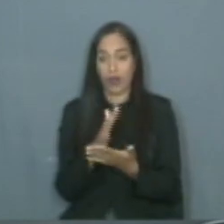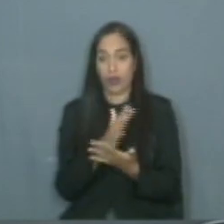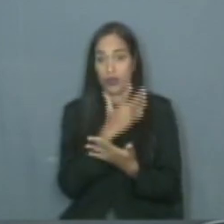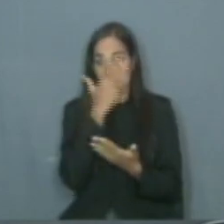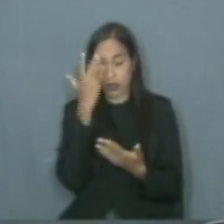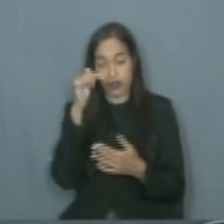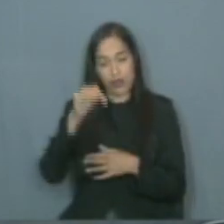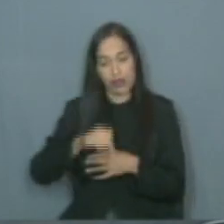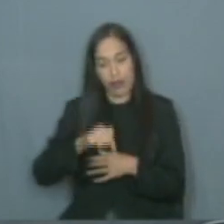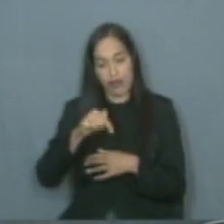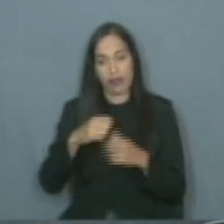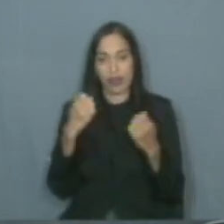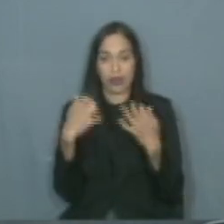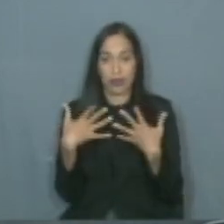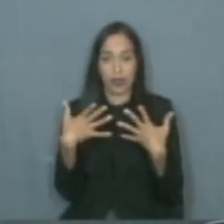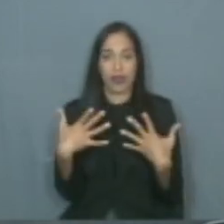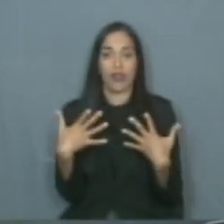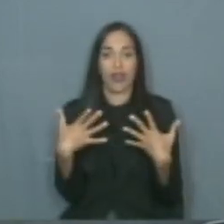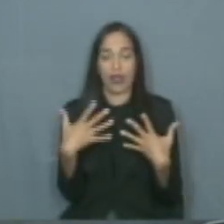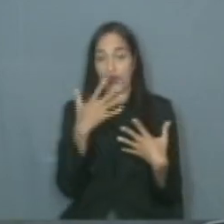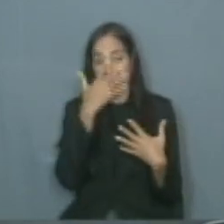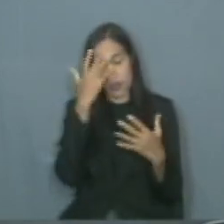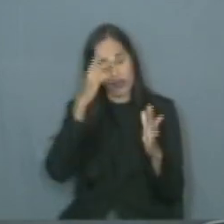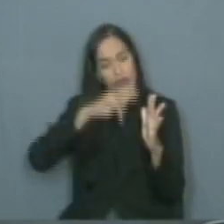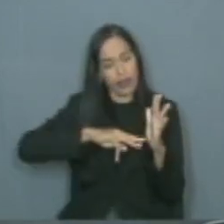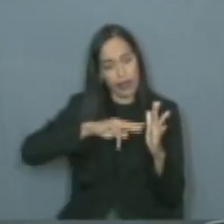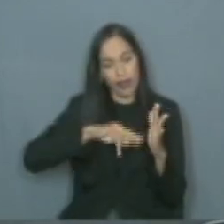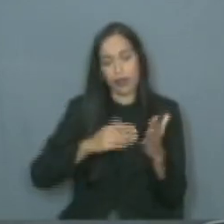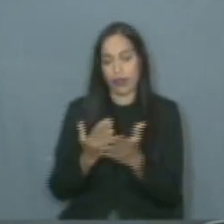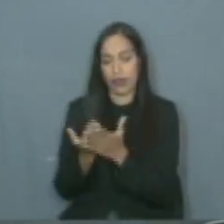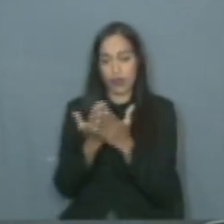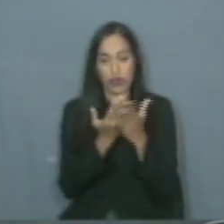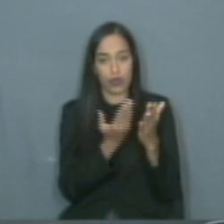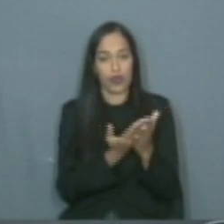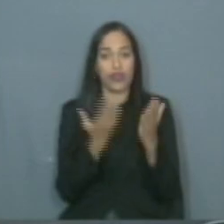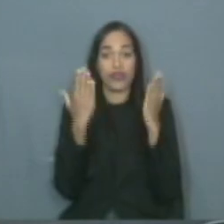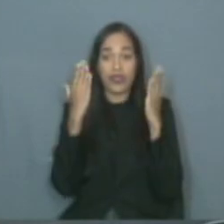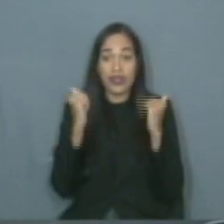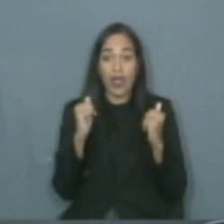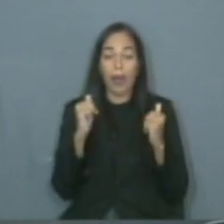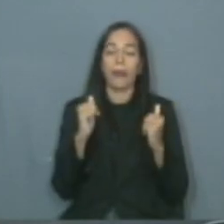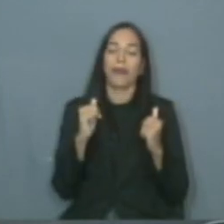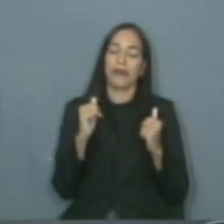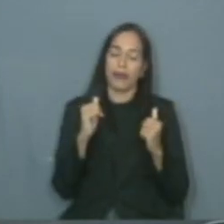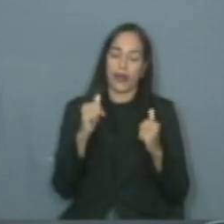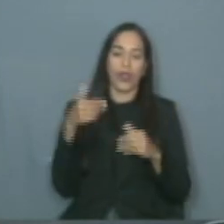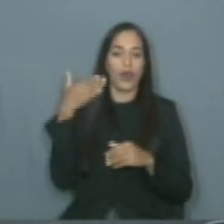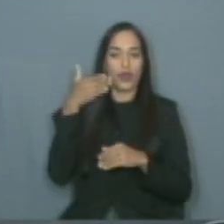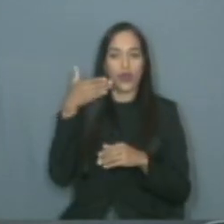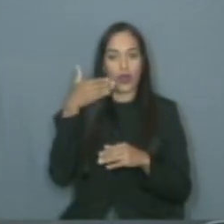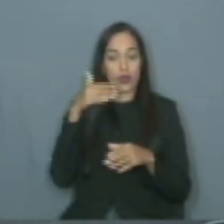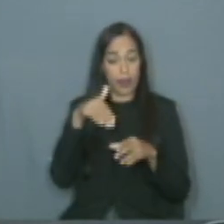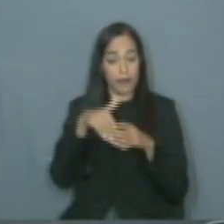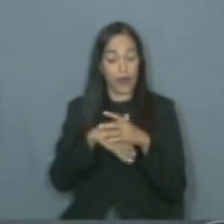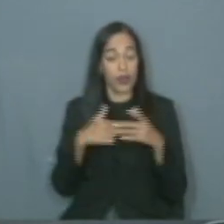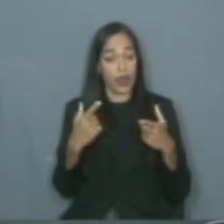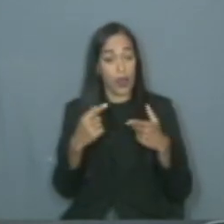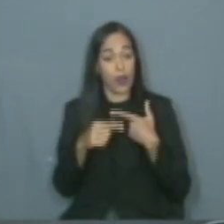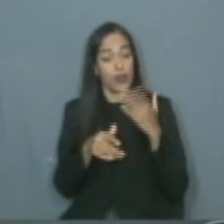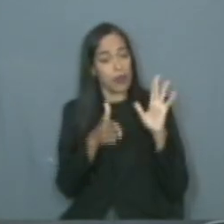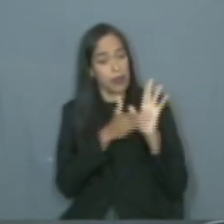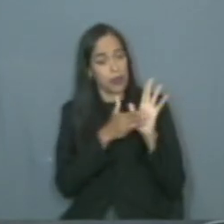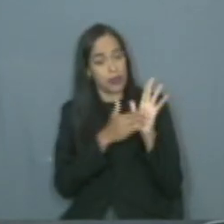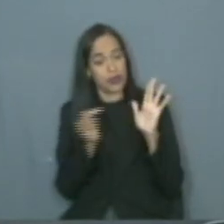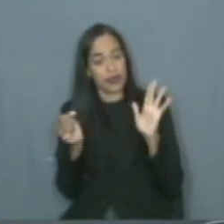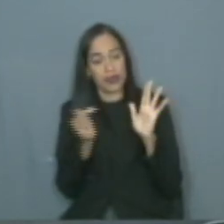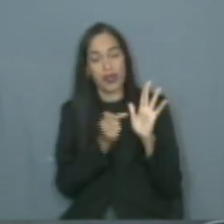aqui no plenário, vereadores e vereadoras, pessoas que leem, pessoas que estudam, que sabem mais ou menos do que é que estão falando, ainda votam contra uma proposição